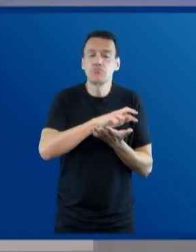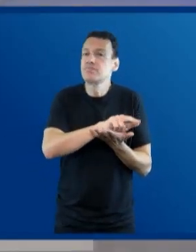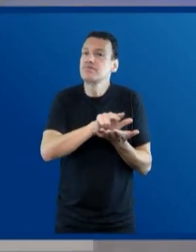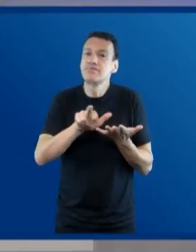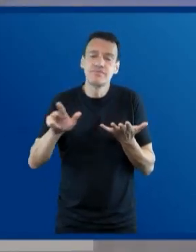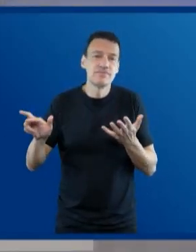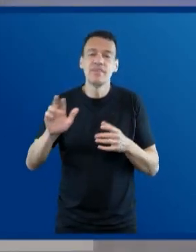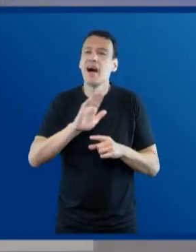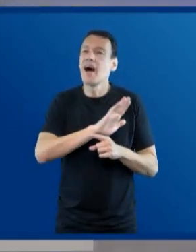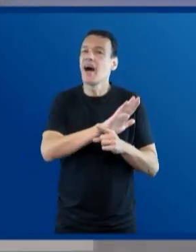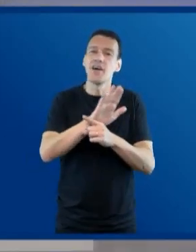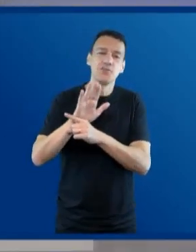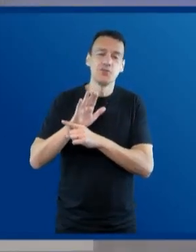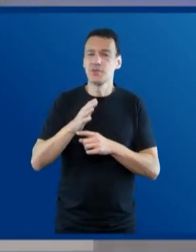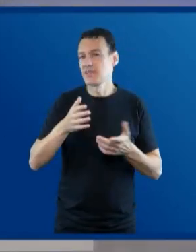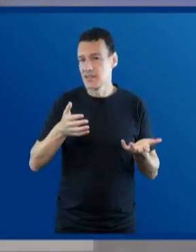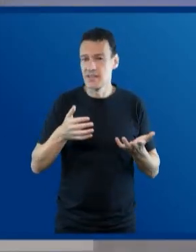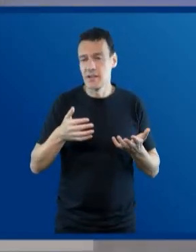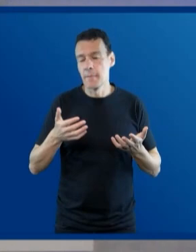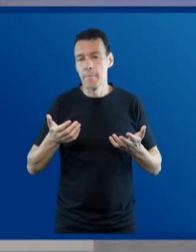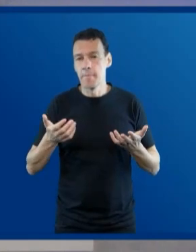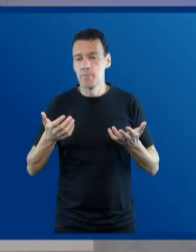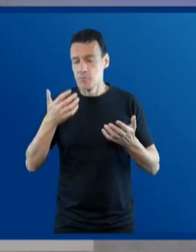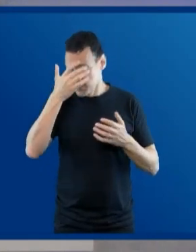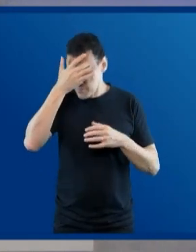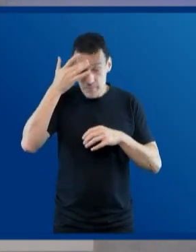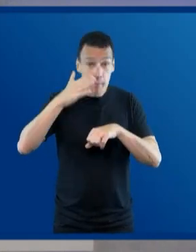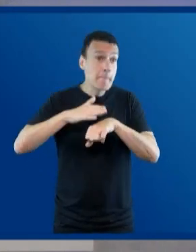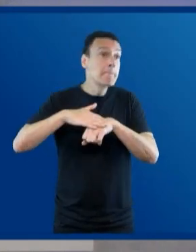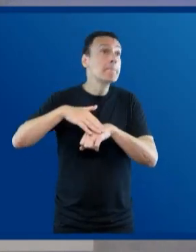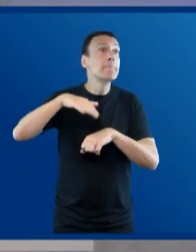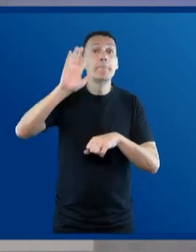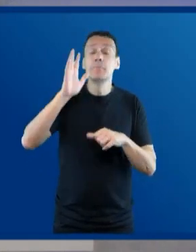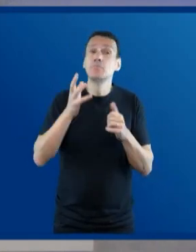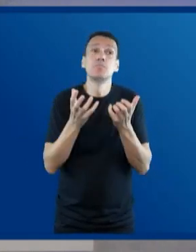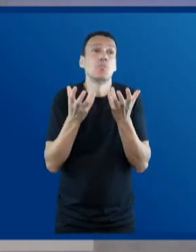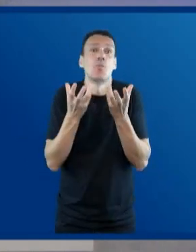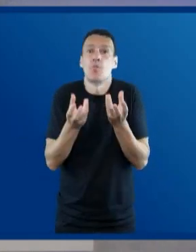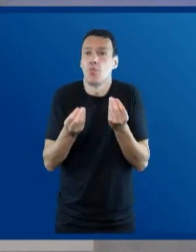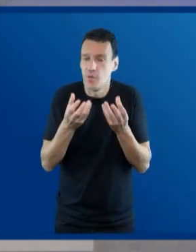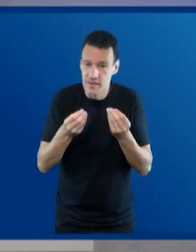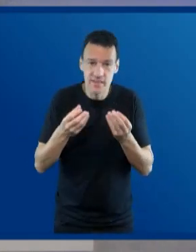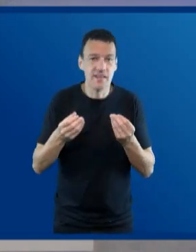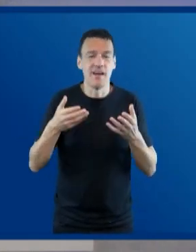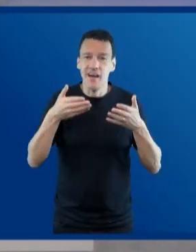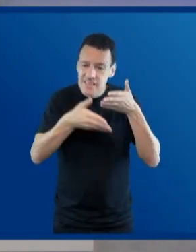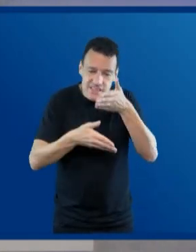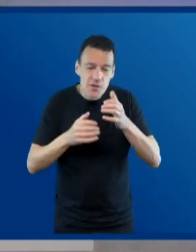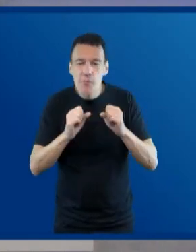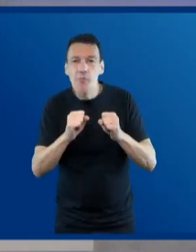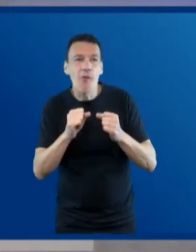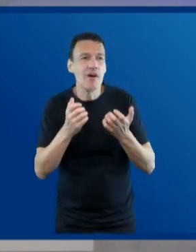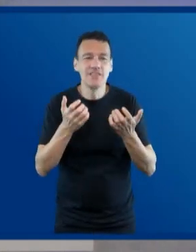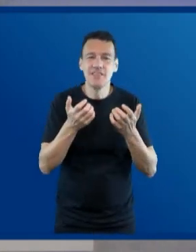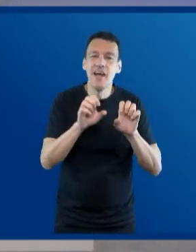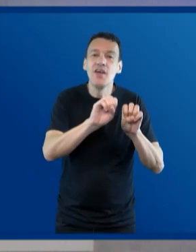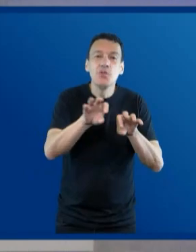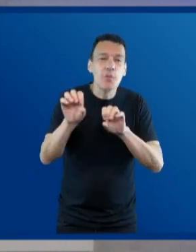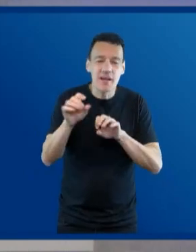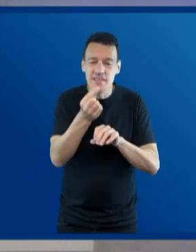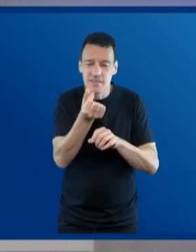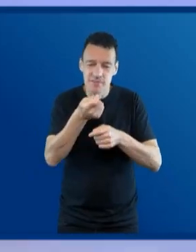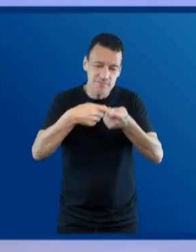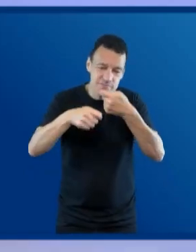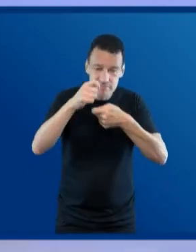e alcançar o máximo e o máximo de pessoas para que a gente possa levar por esse mundo da educação financeira. E a B3